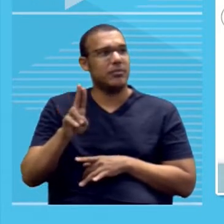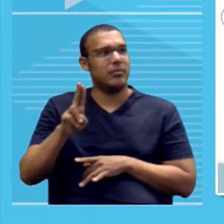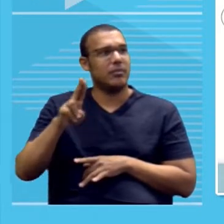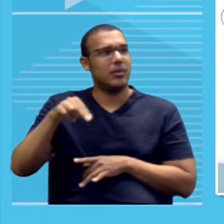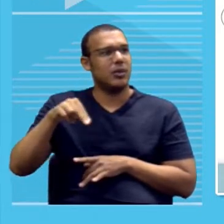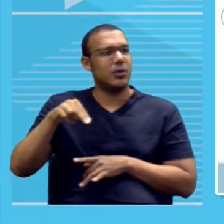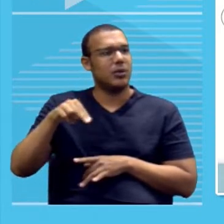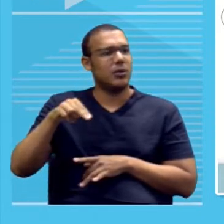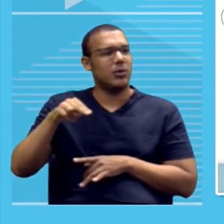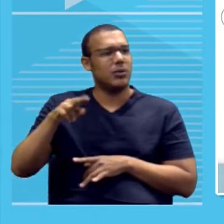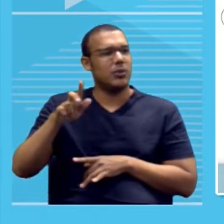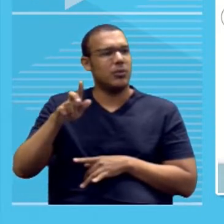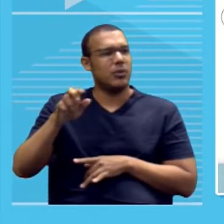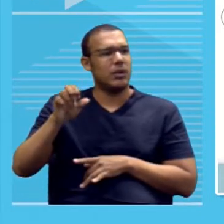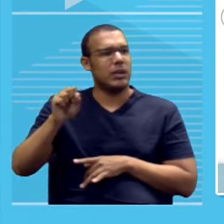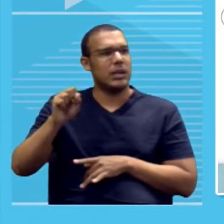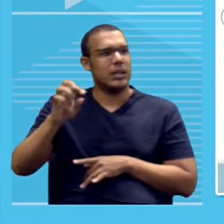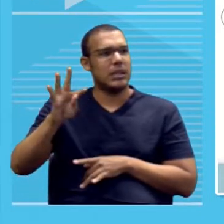tungstênio.